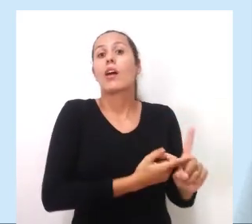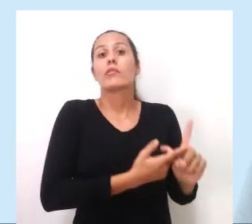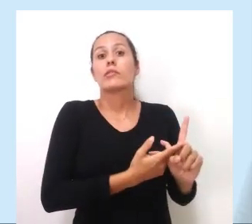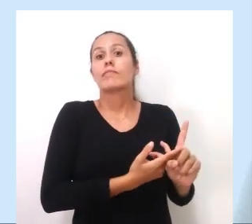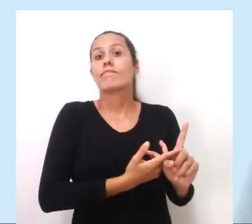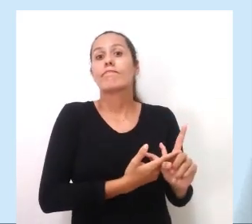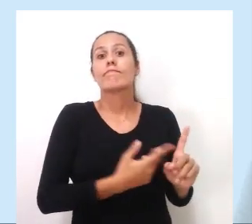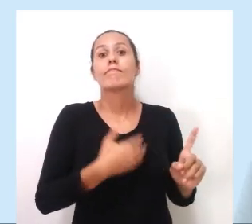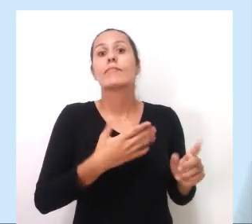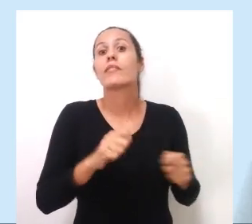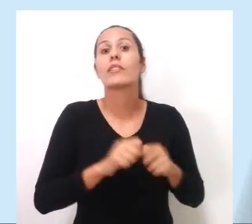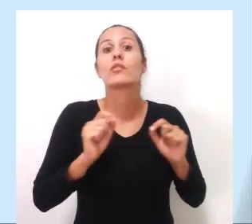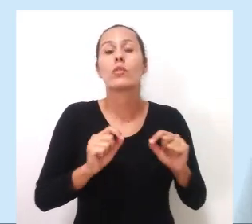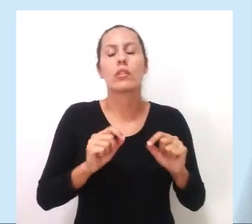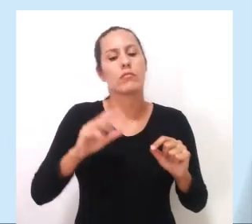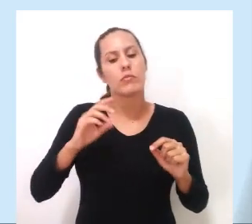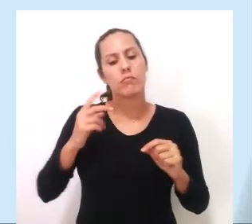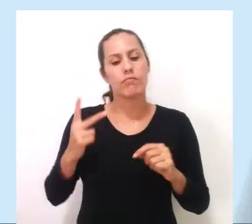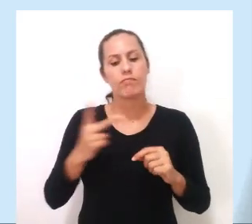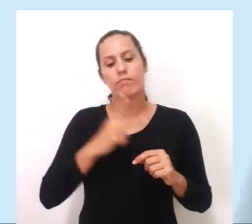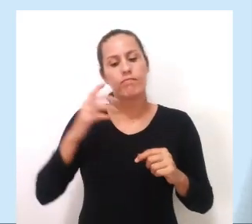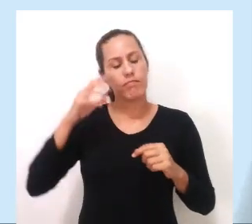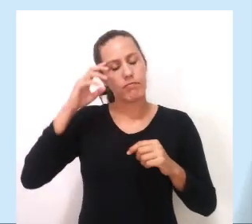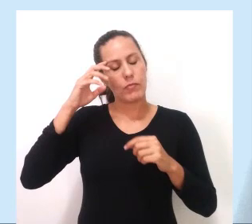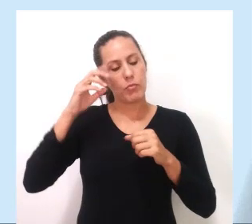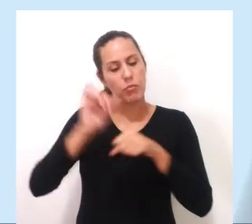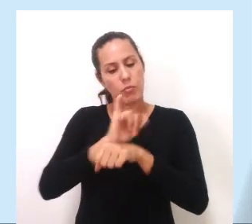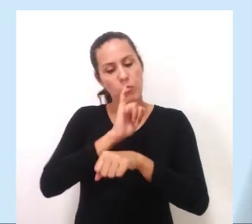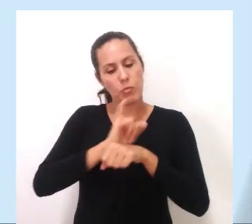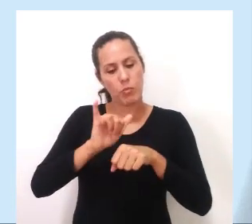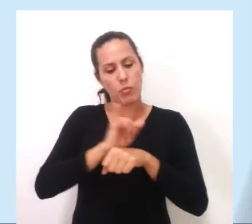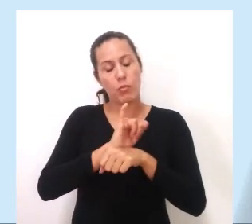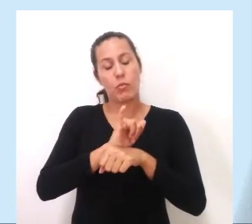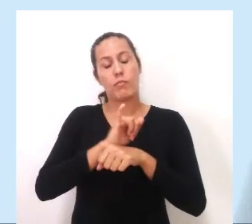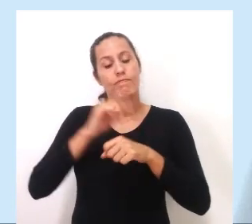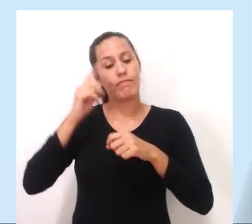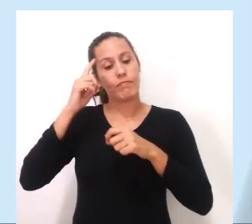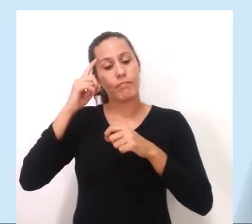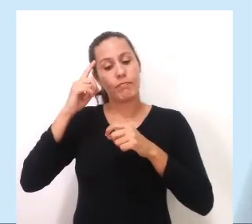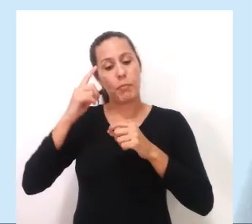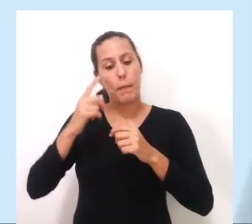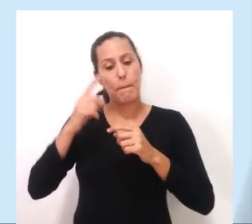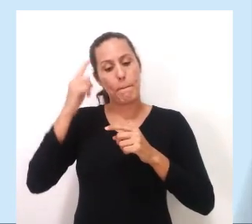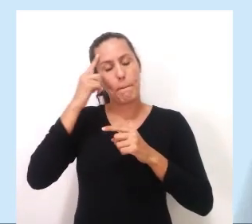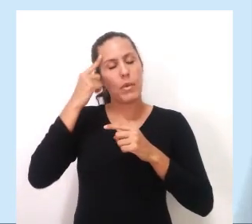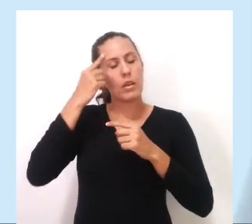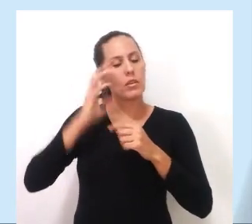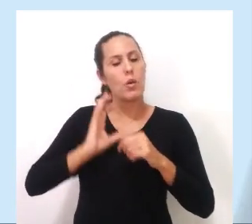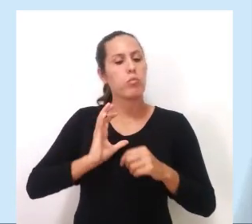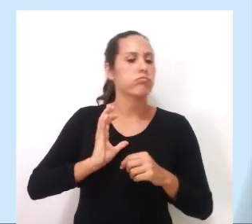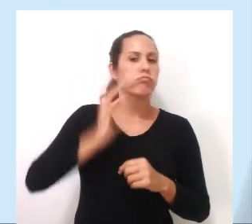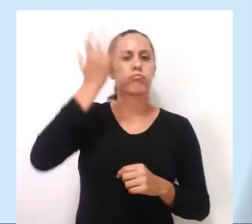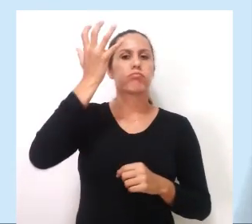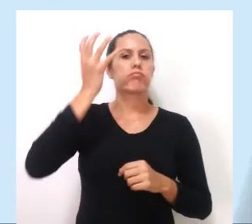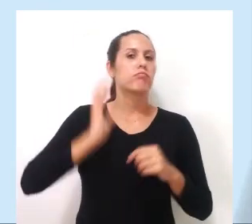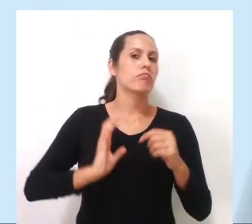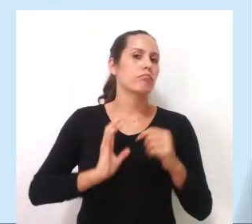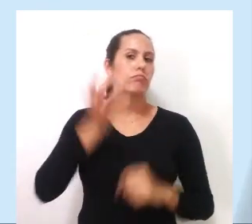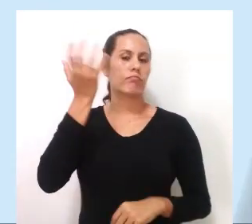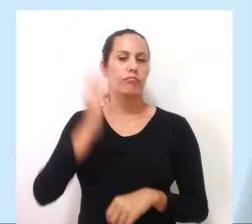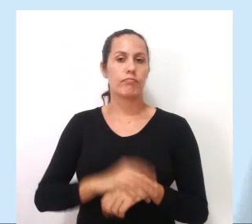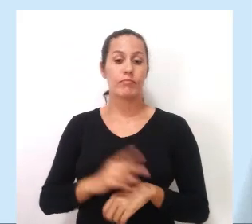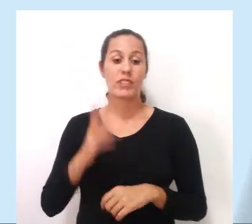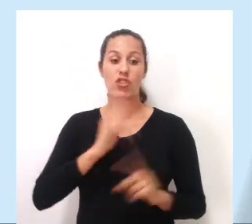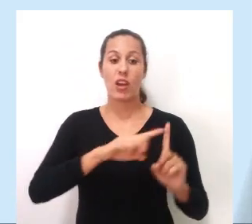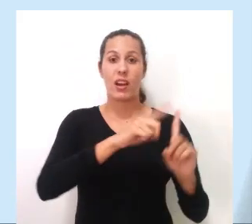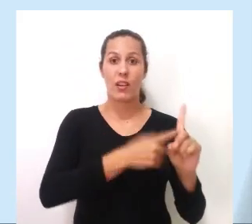grávida. Então vamos procurar uma solução, porque já se trata de uma gravidez de alto risco.